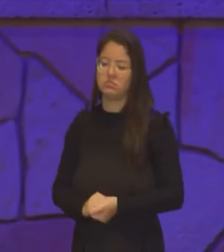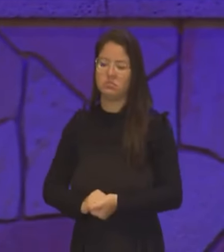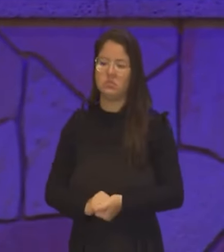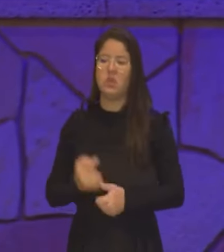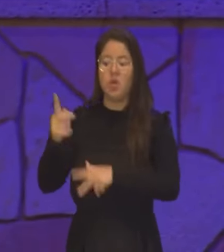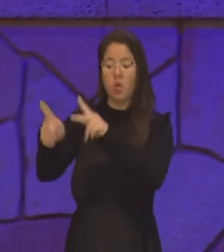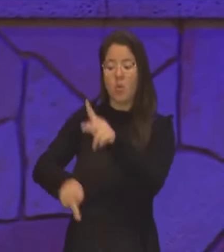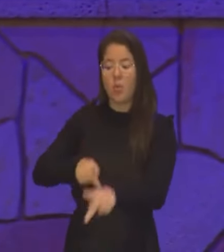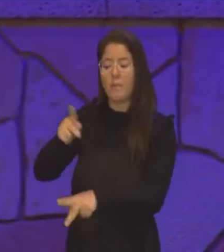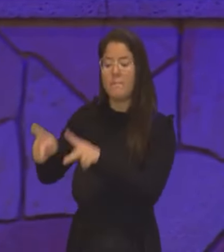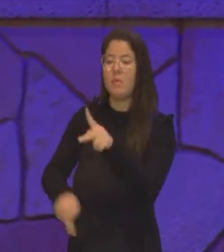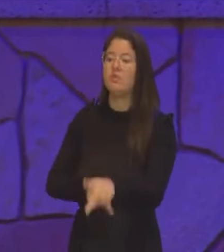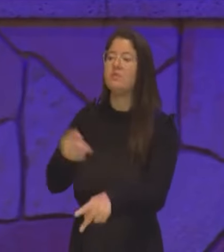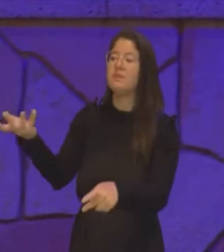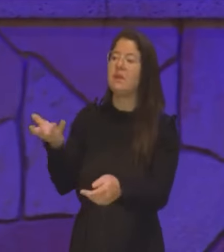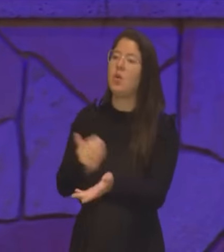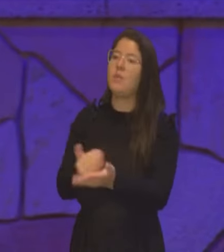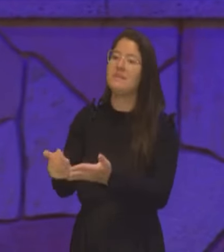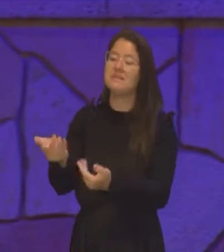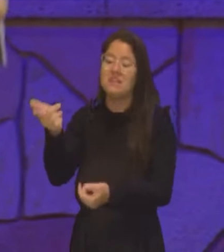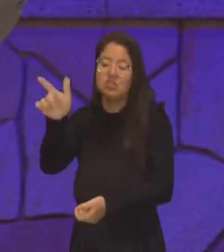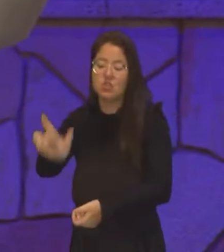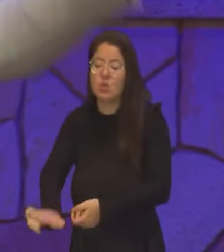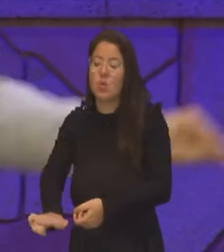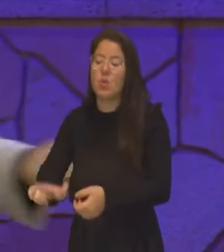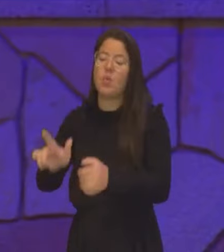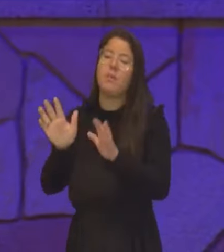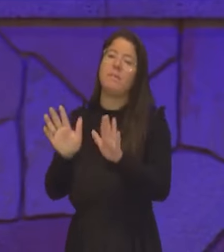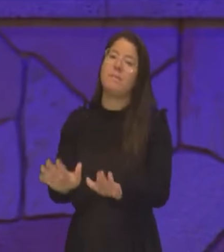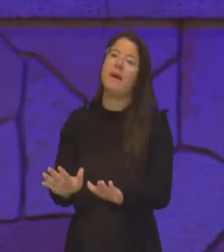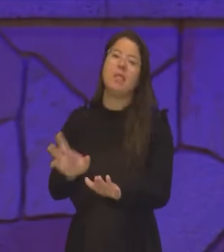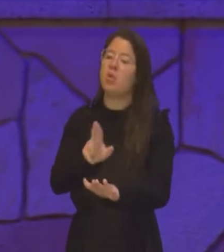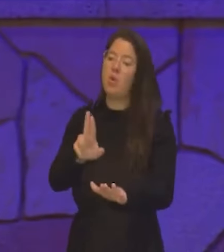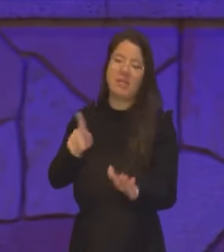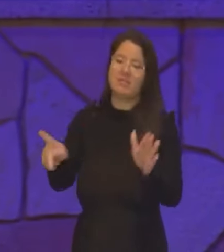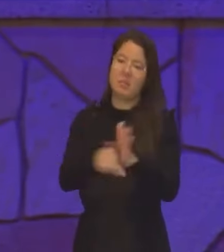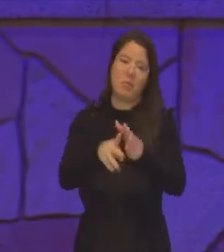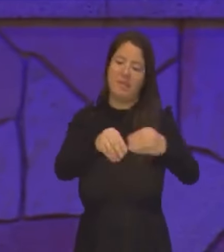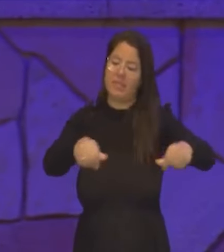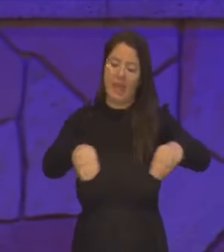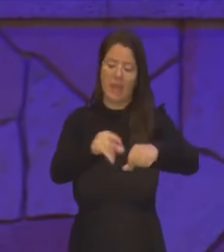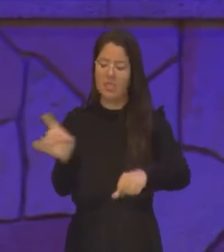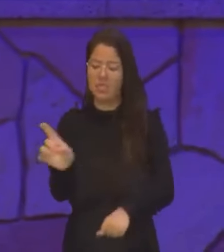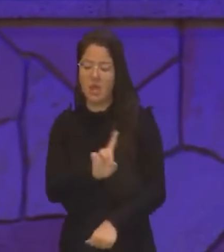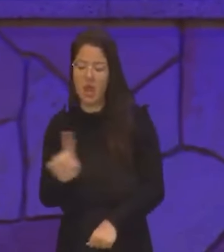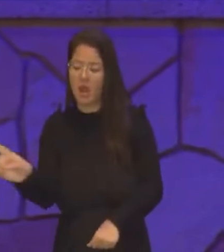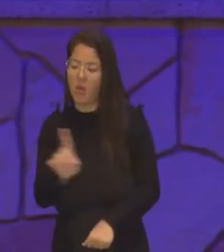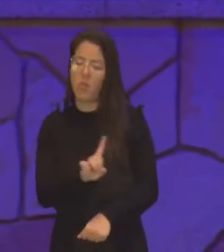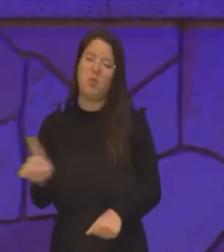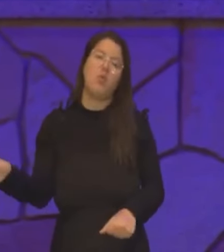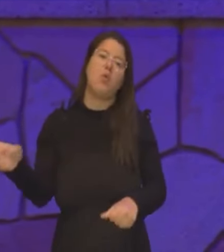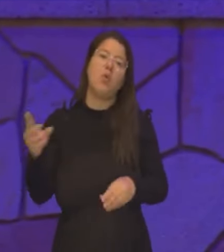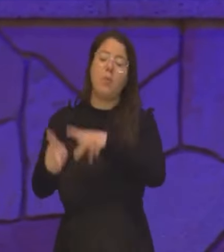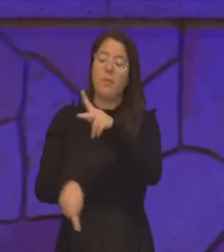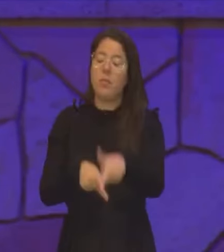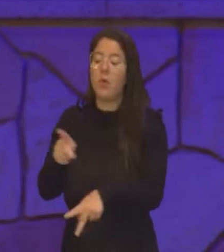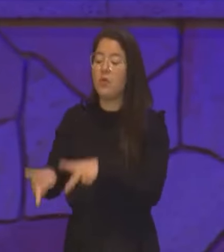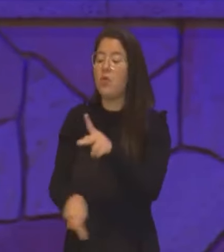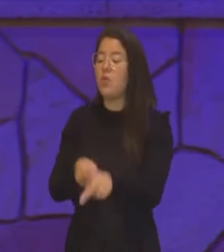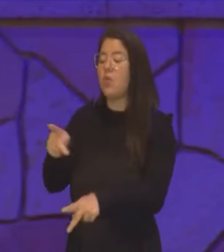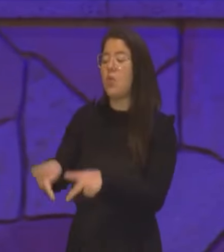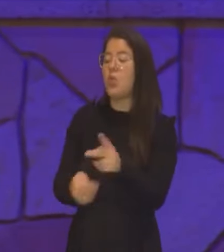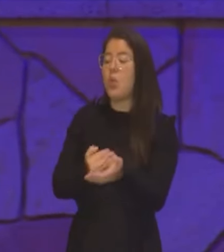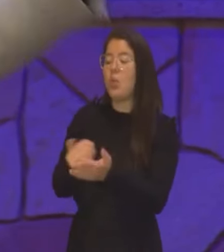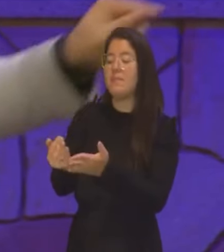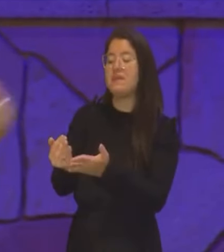O povo estava recomeçando, mas não estava recomeçando na sua própria terra. O povo estava recomeçando, mas estava recomeçando